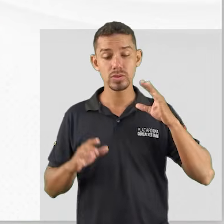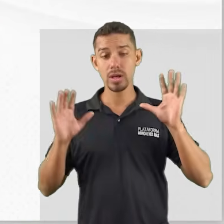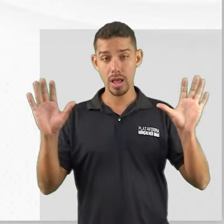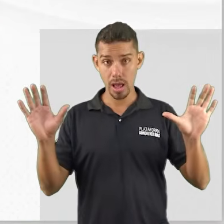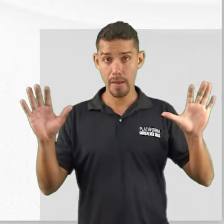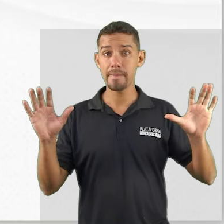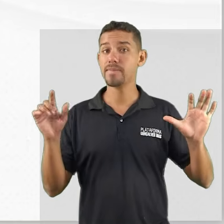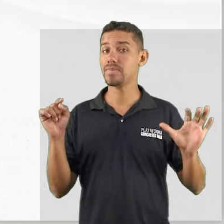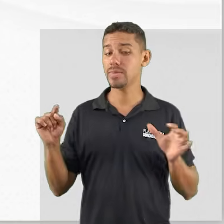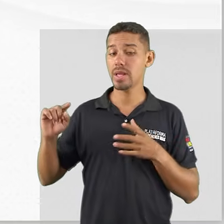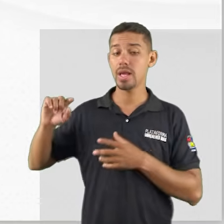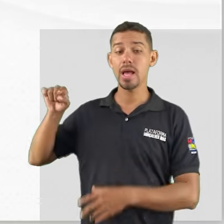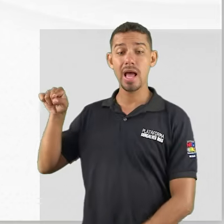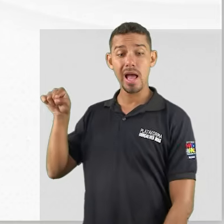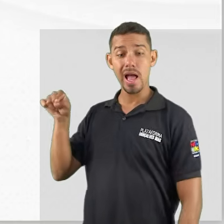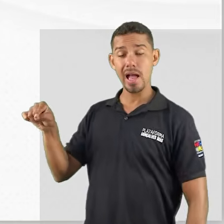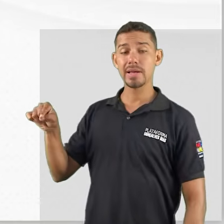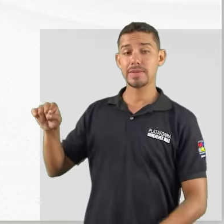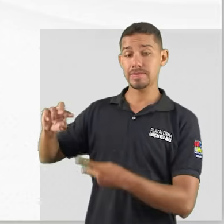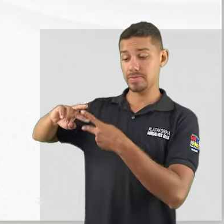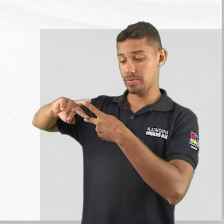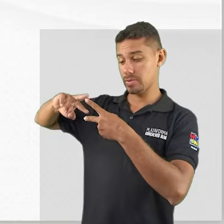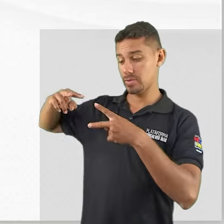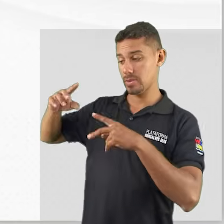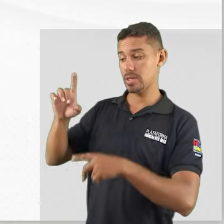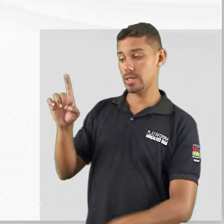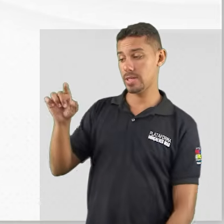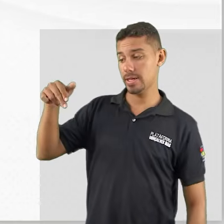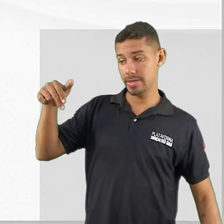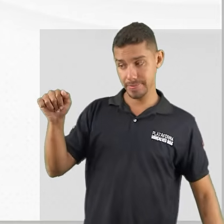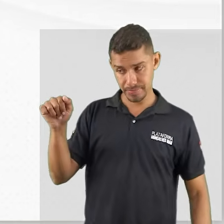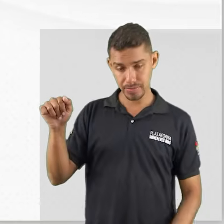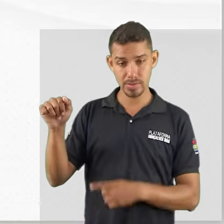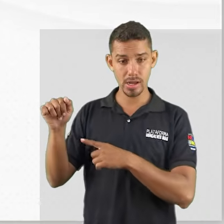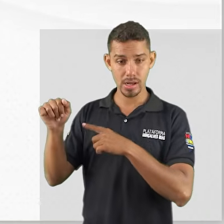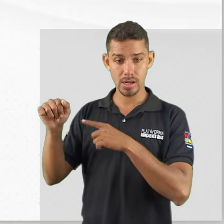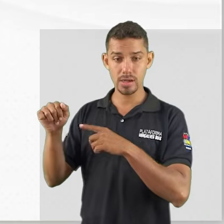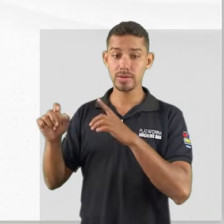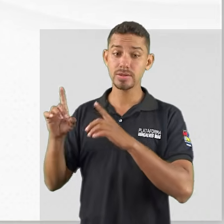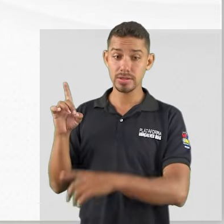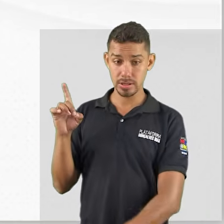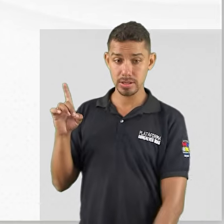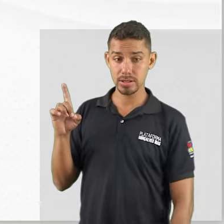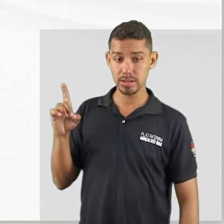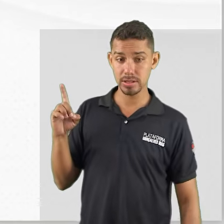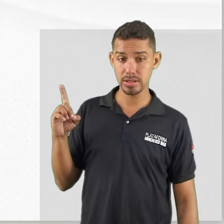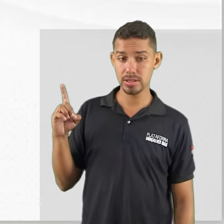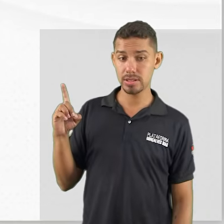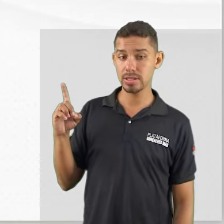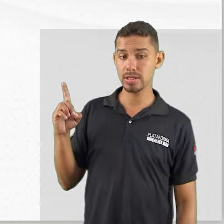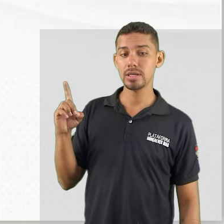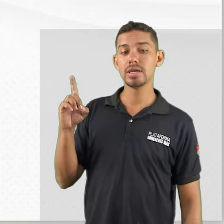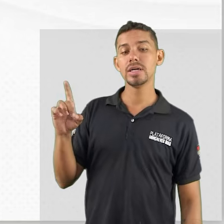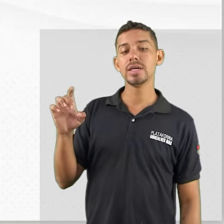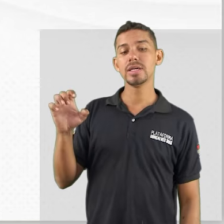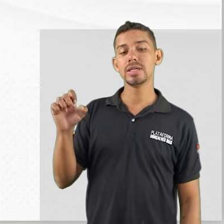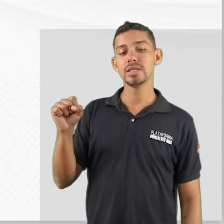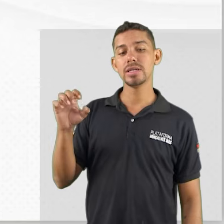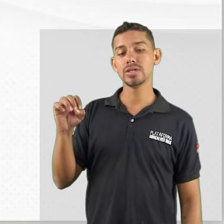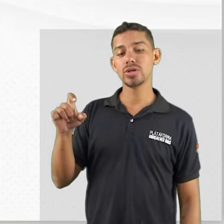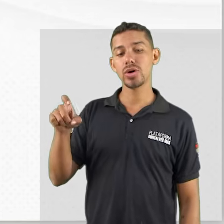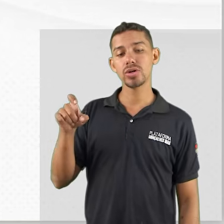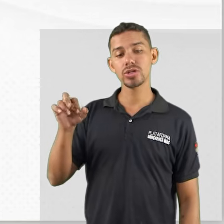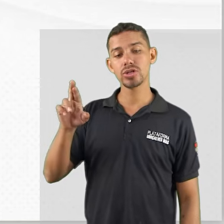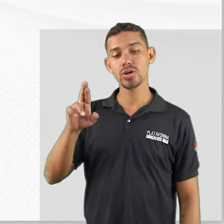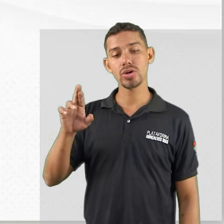a desoxirribose é o DNA, por isso que a gente começa com D, tá? Ácido desoxirribonucleico. É